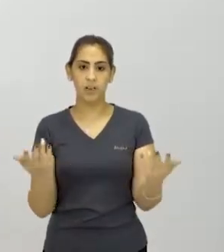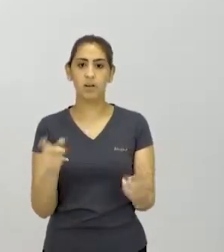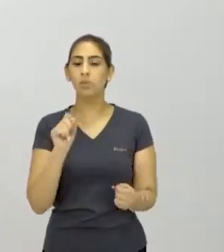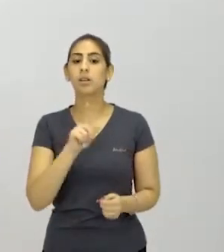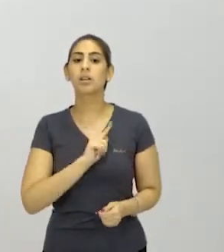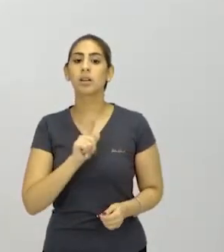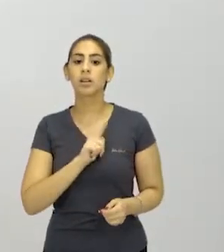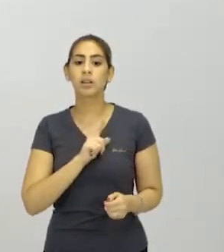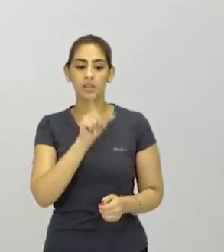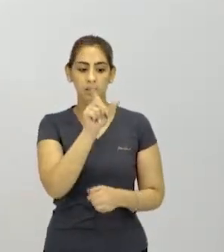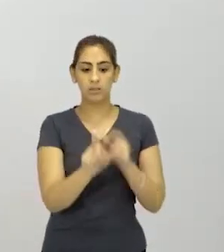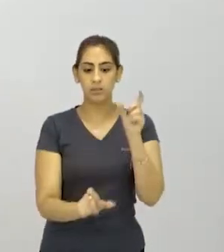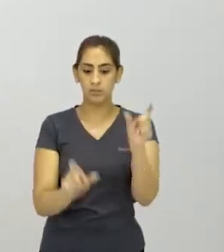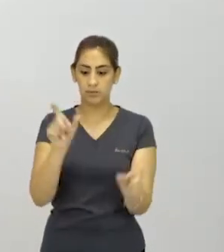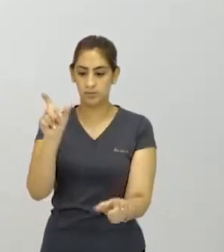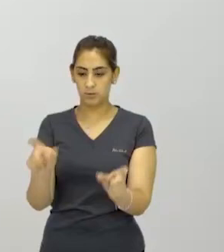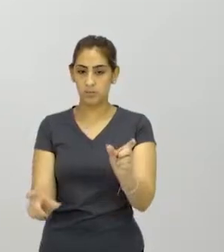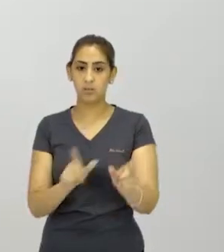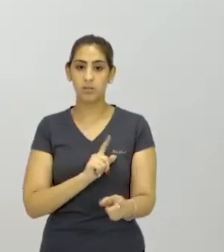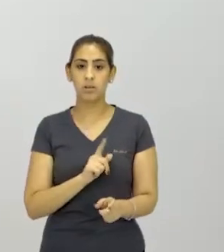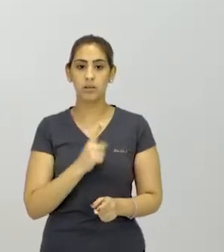sua chegada aí nesse ponto?